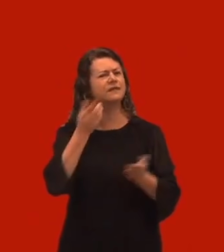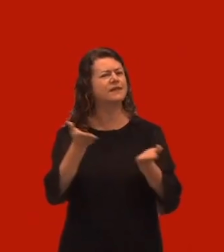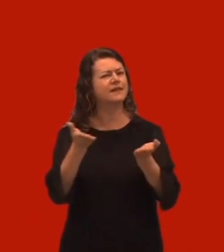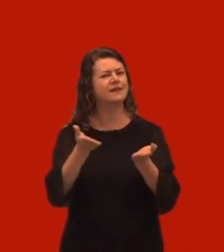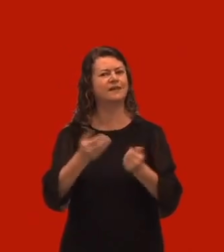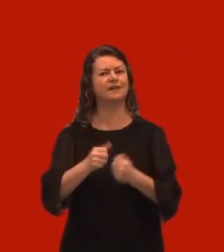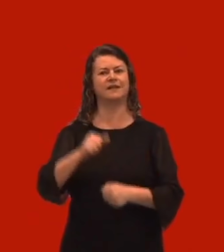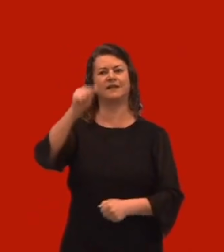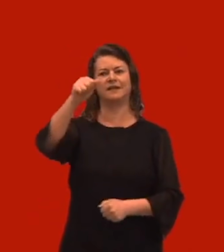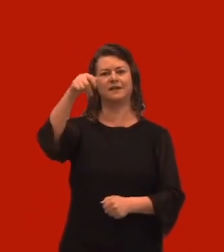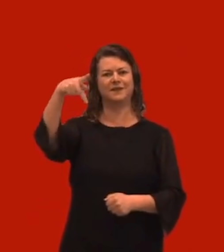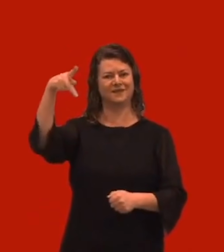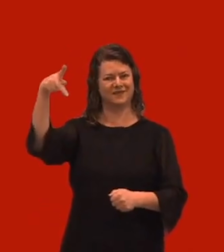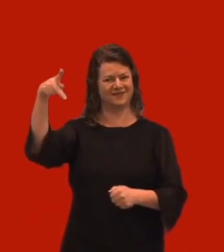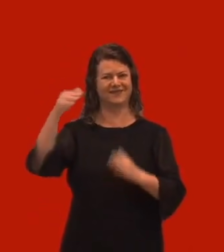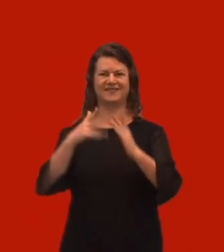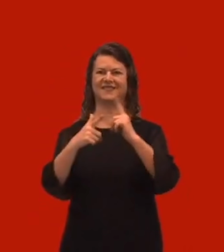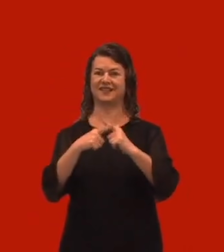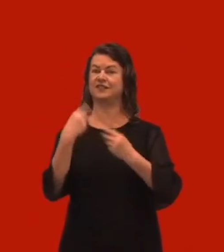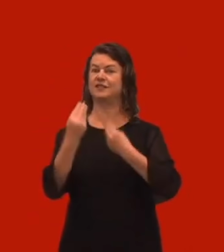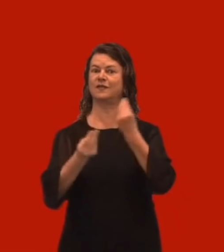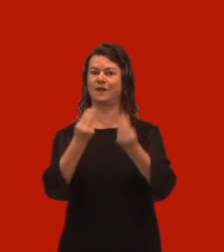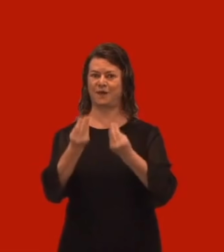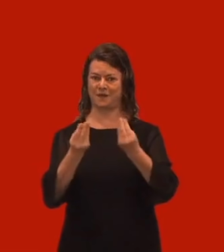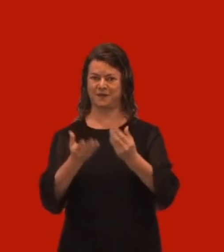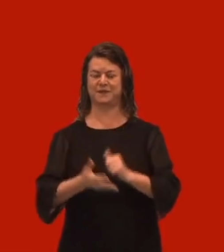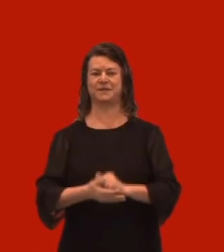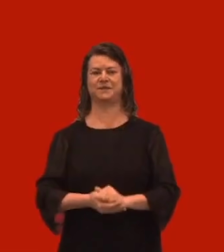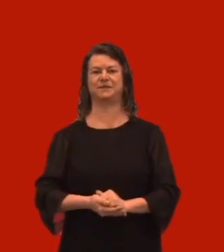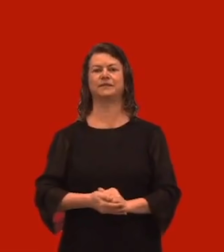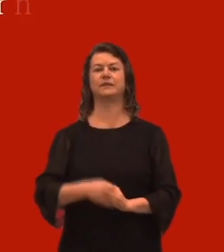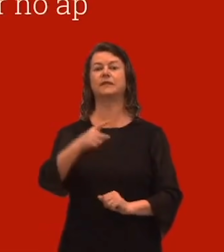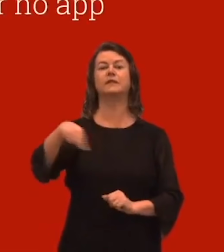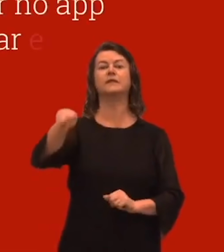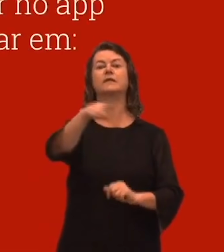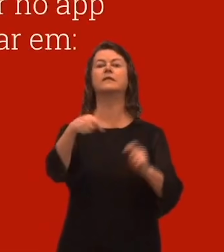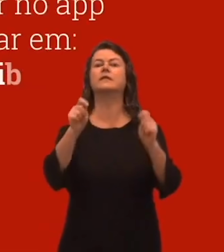Então você pode baixá-lo tanto pelo Google Play quanto para a Apple Store.